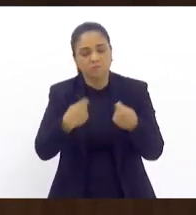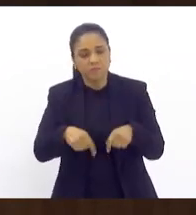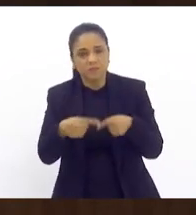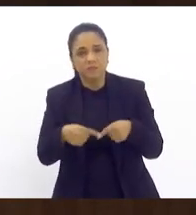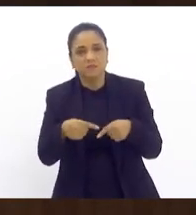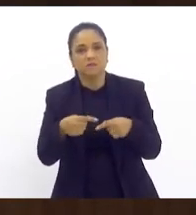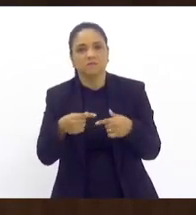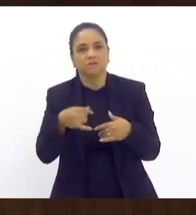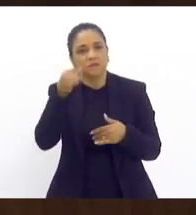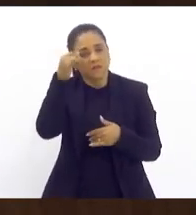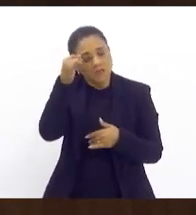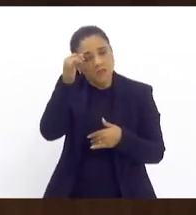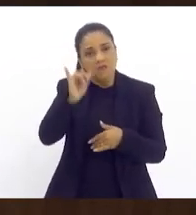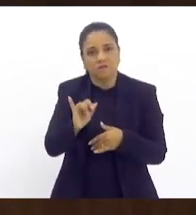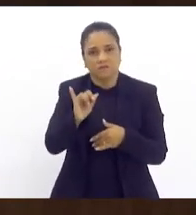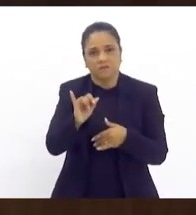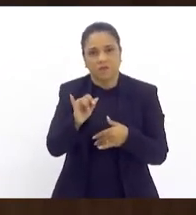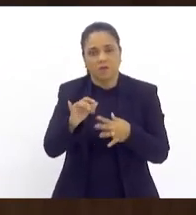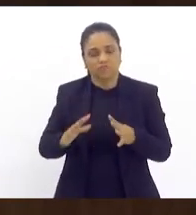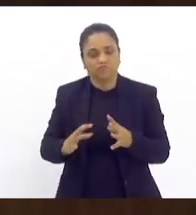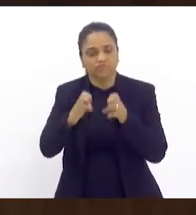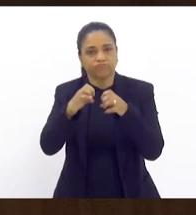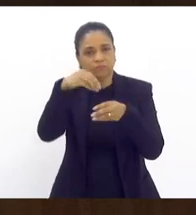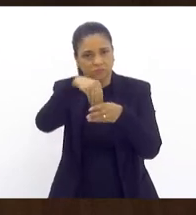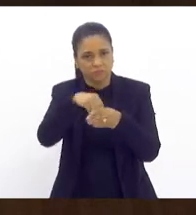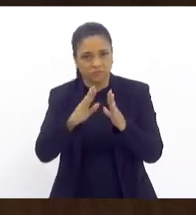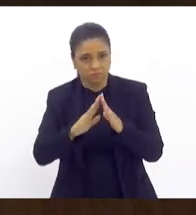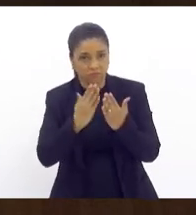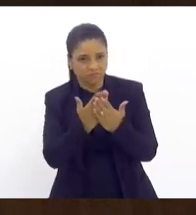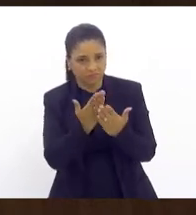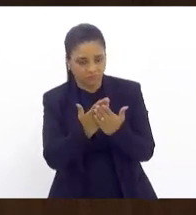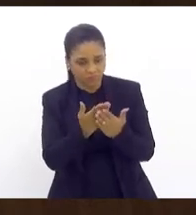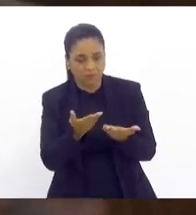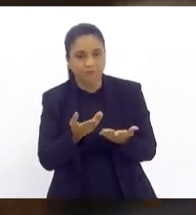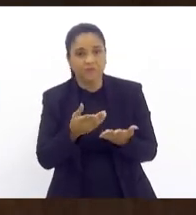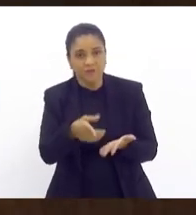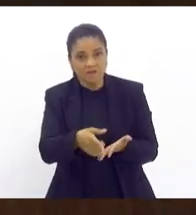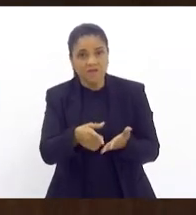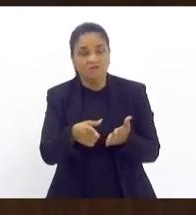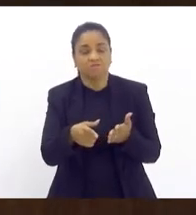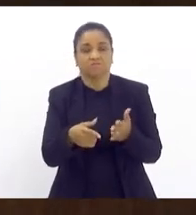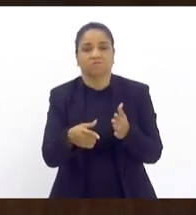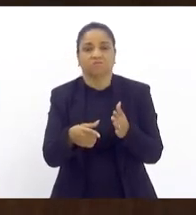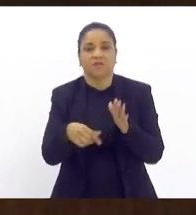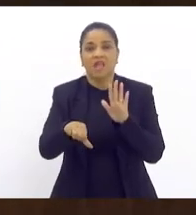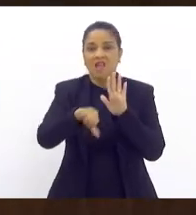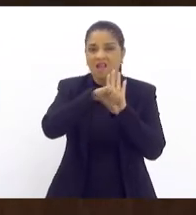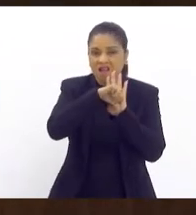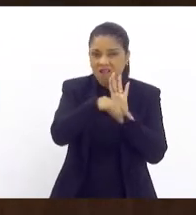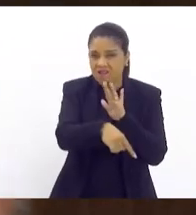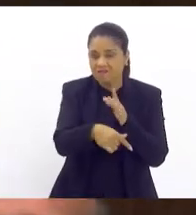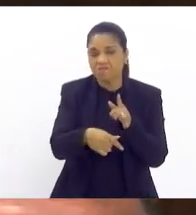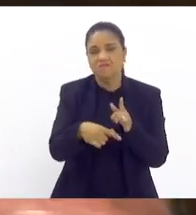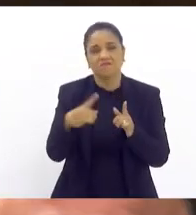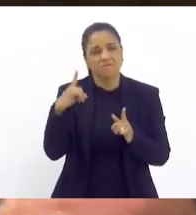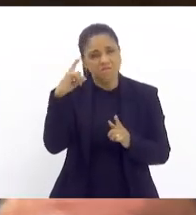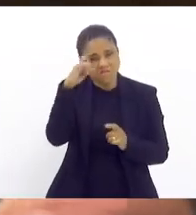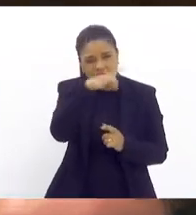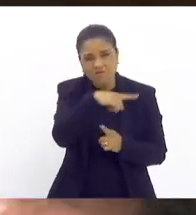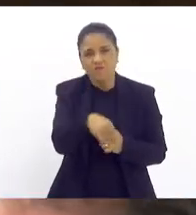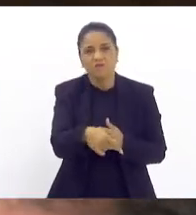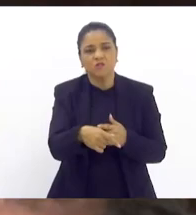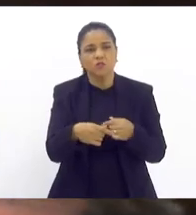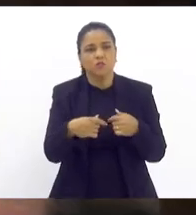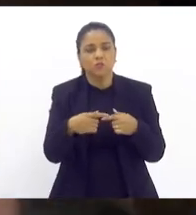esse caso extremo um caso quando vai ao extremo ele é resultado de vários acúmulos que não são